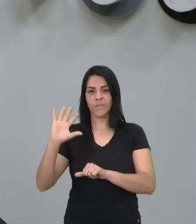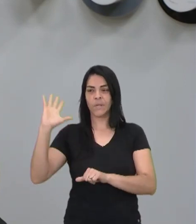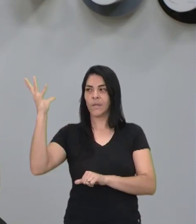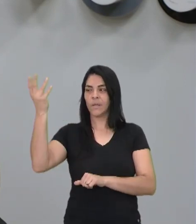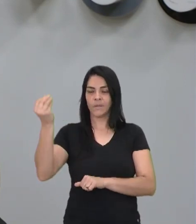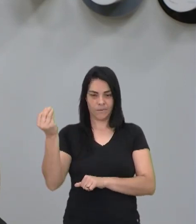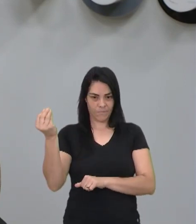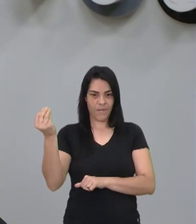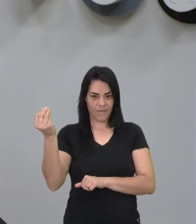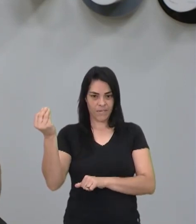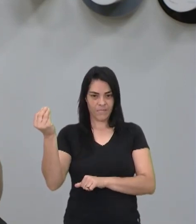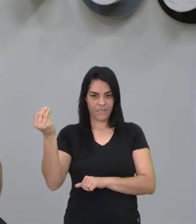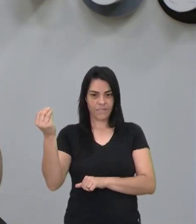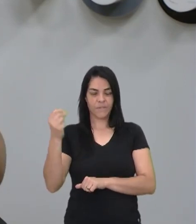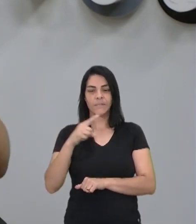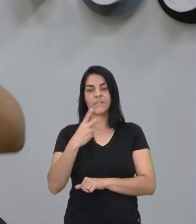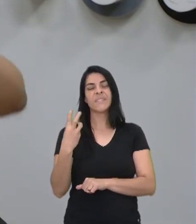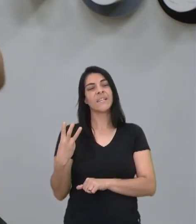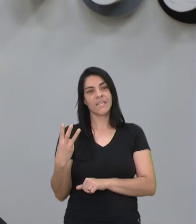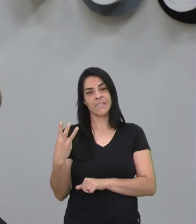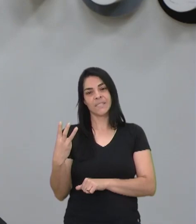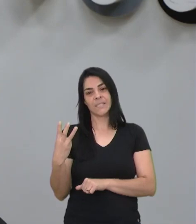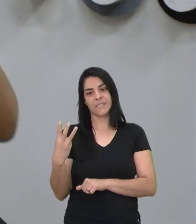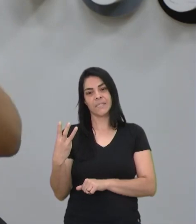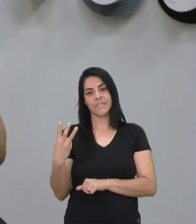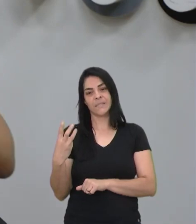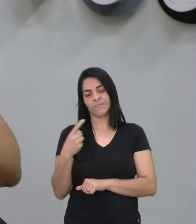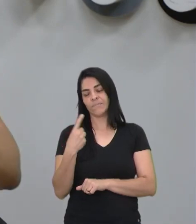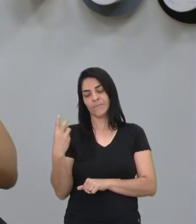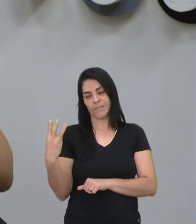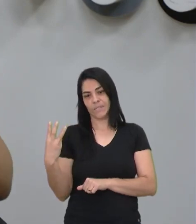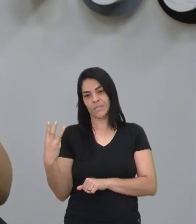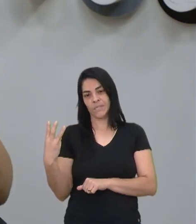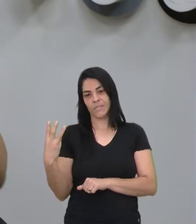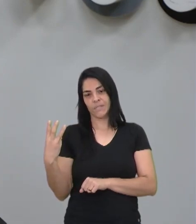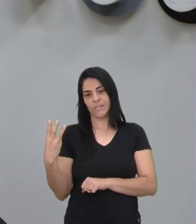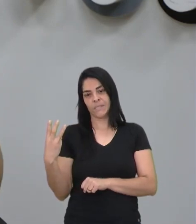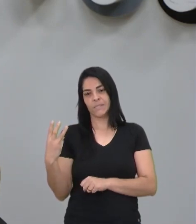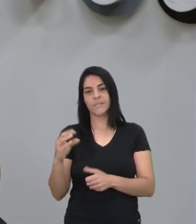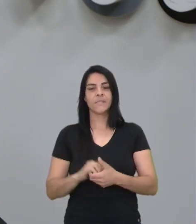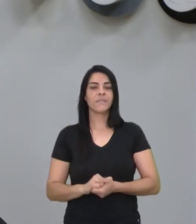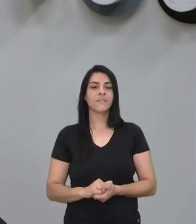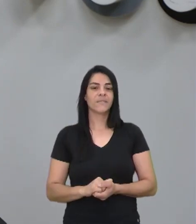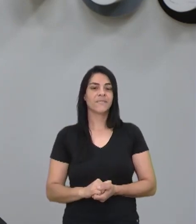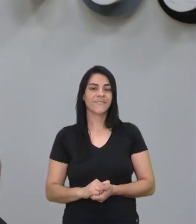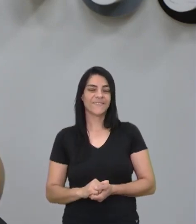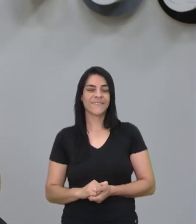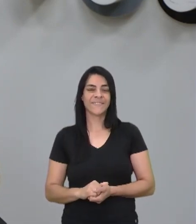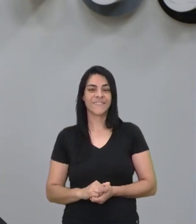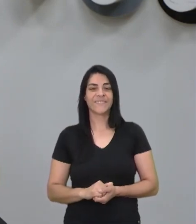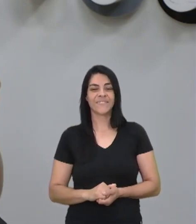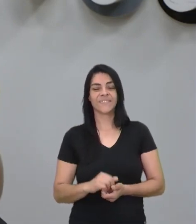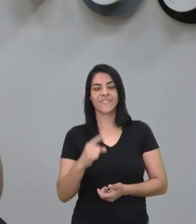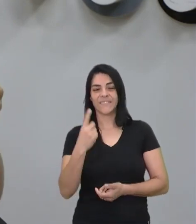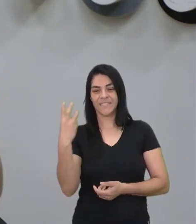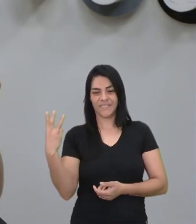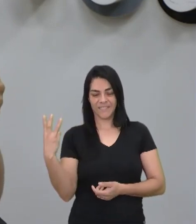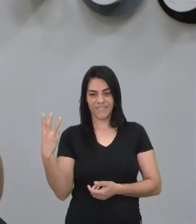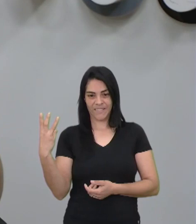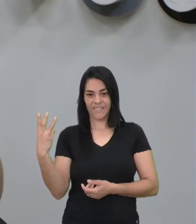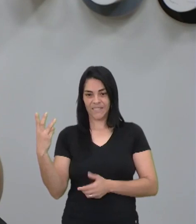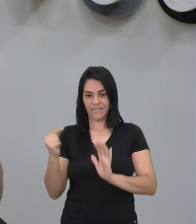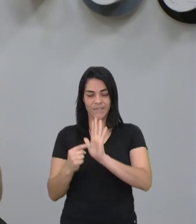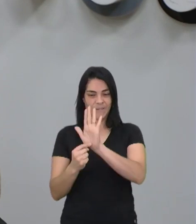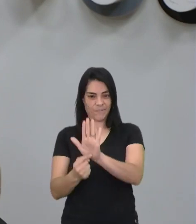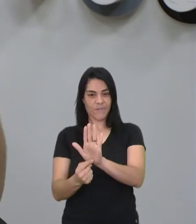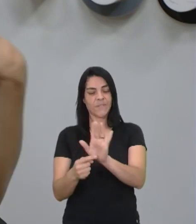falha a memória. Não, 13. É o 13, o 17 são das empresas. A cola, o Tom mandou. Não, mas é o 13, que eu trouxe para